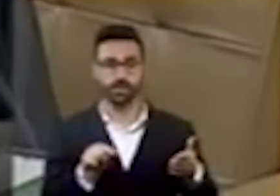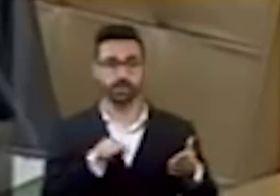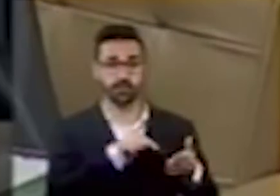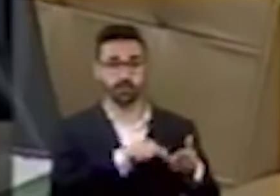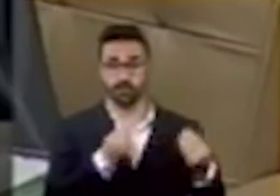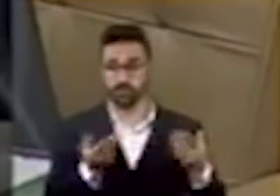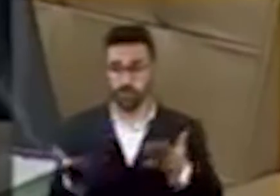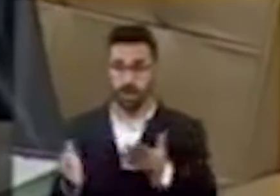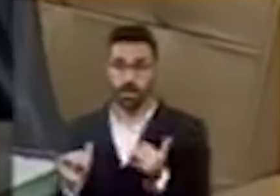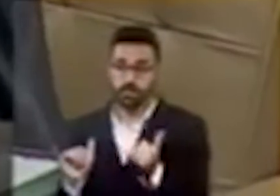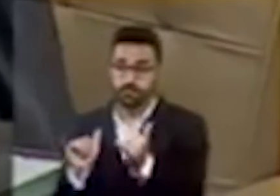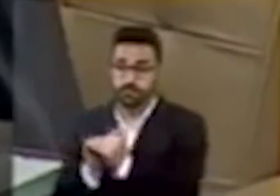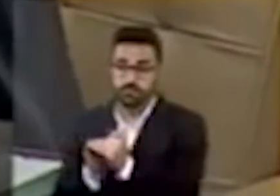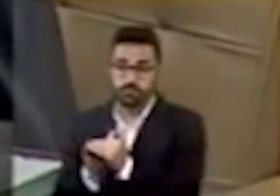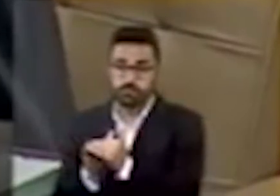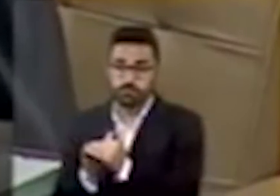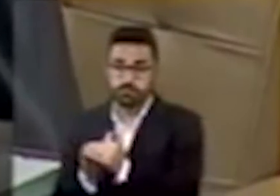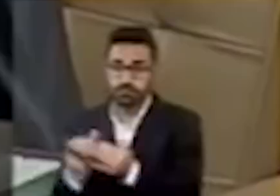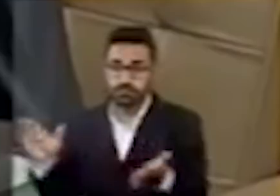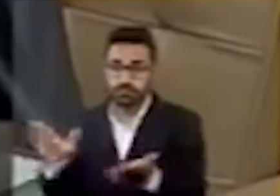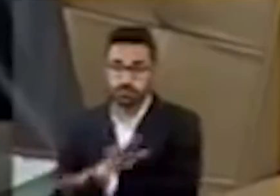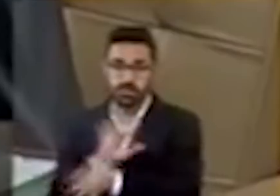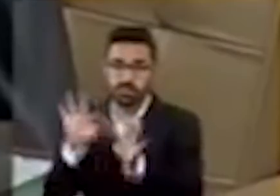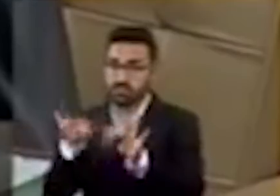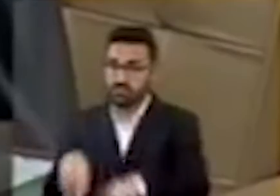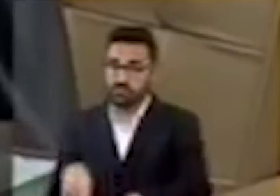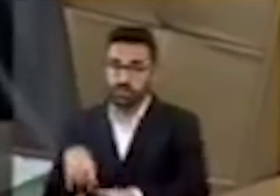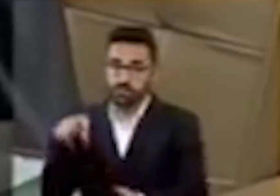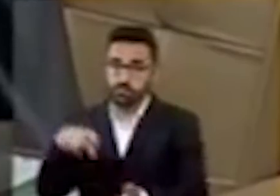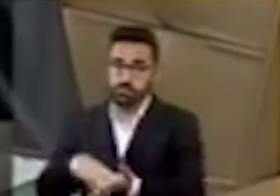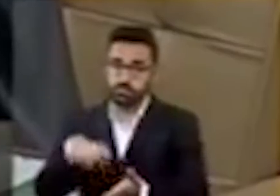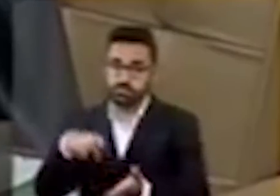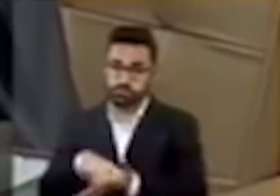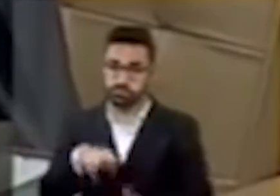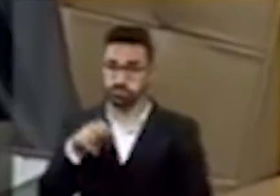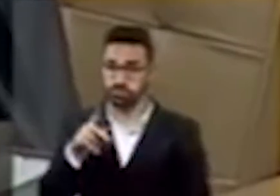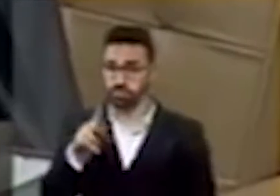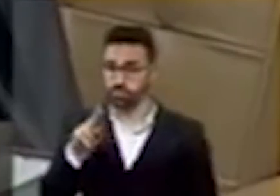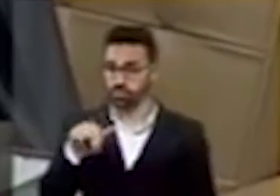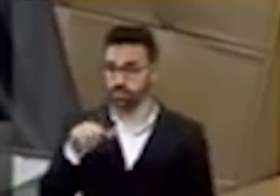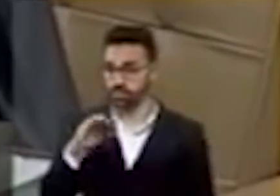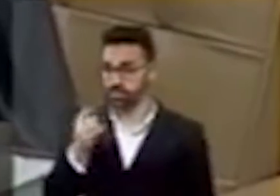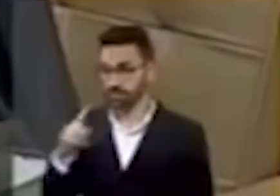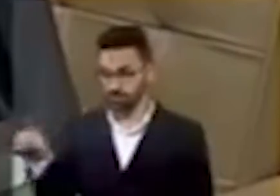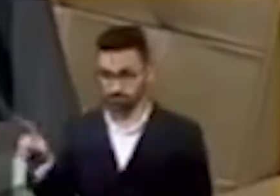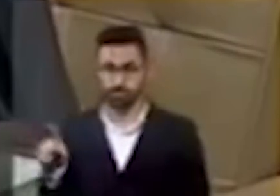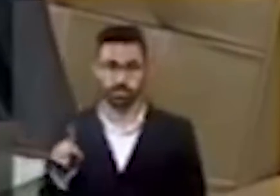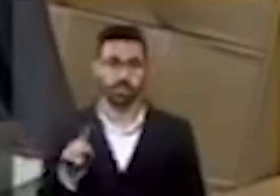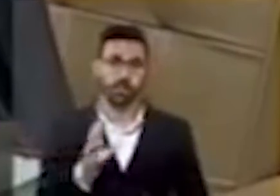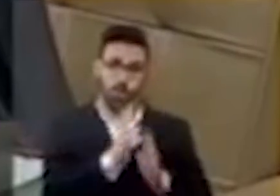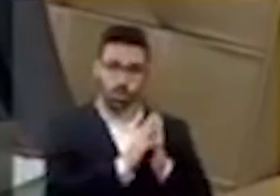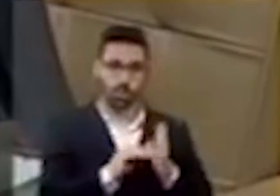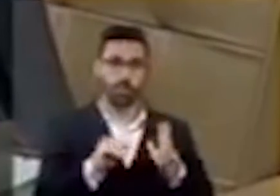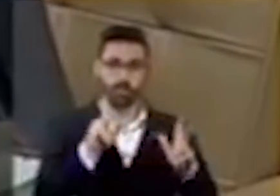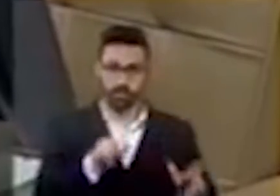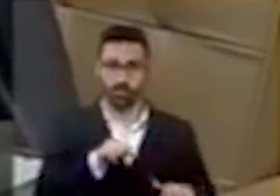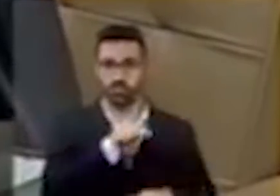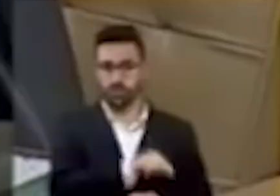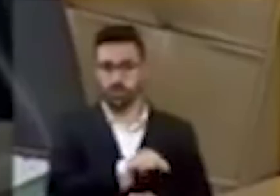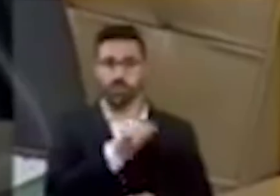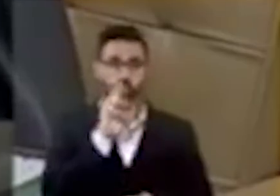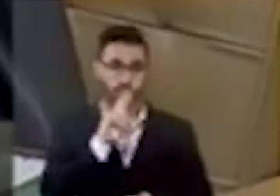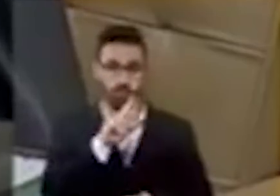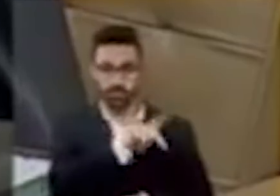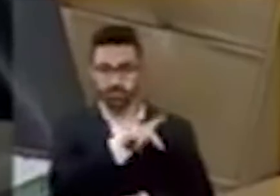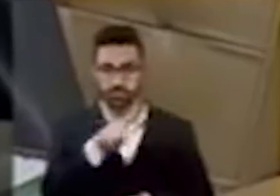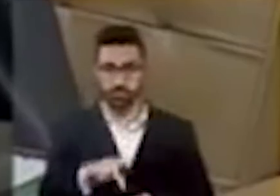punibilidade. Indulto, e aqui eu estou transcrevendo ipsis literis a lição do mestre,